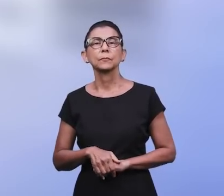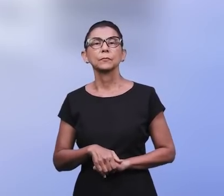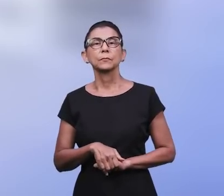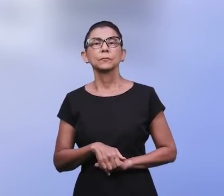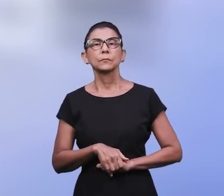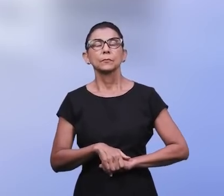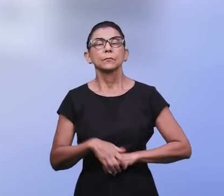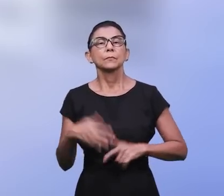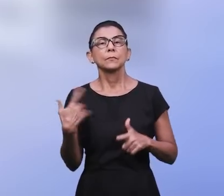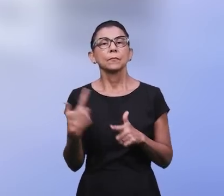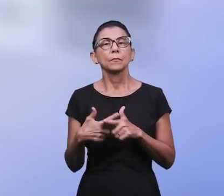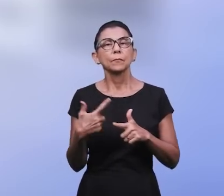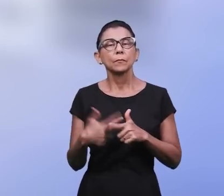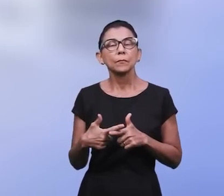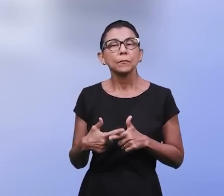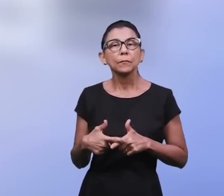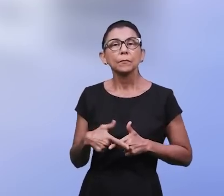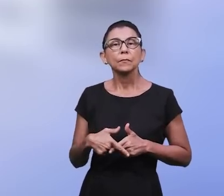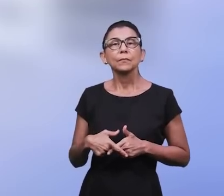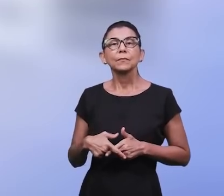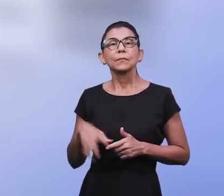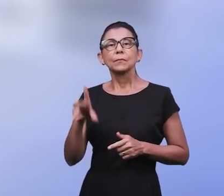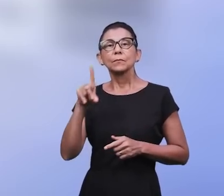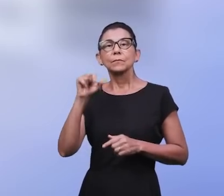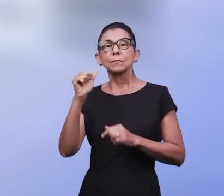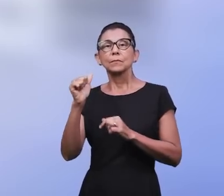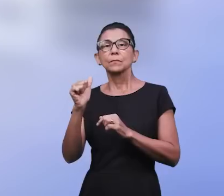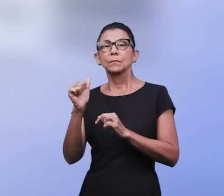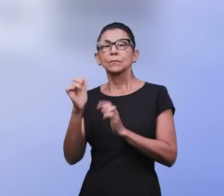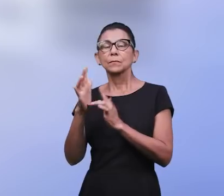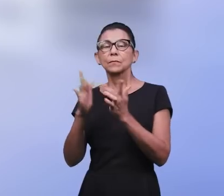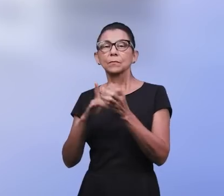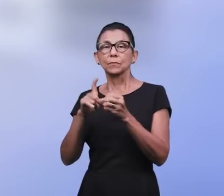chamados pelo Senhor Jesus,